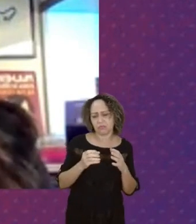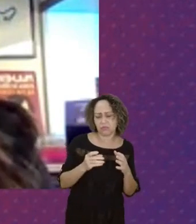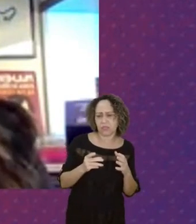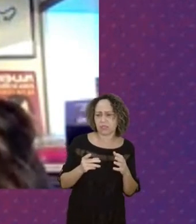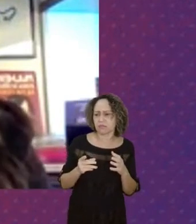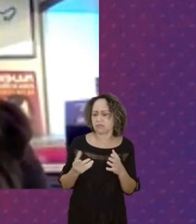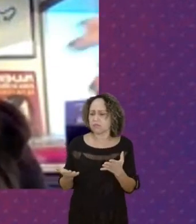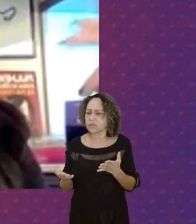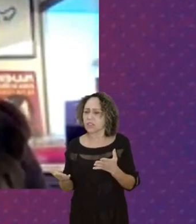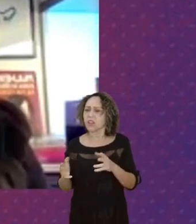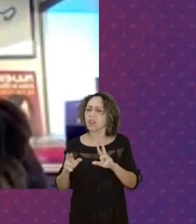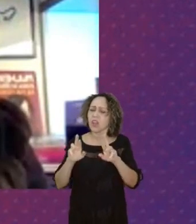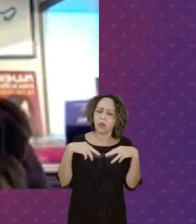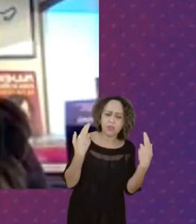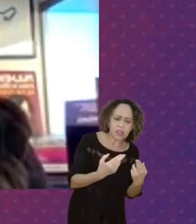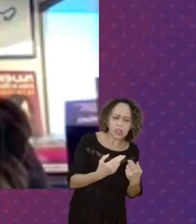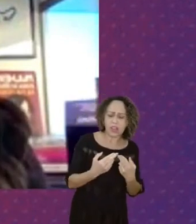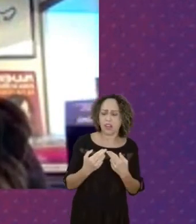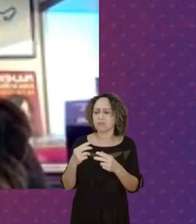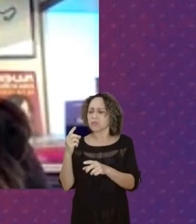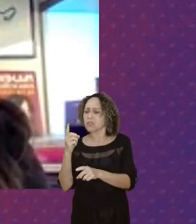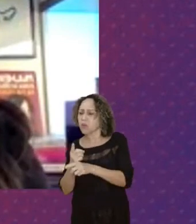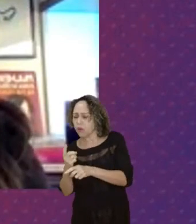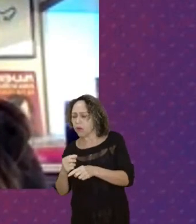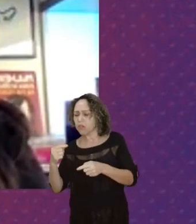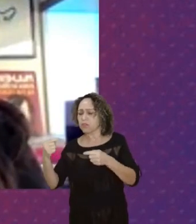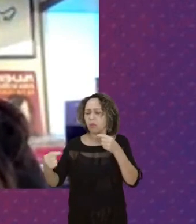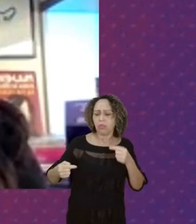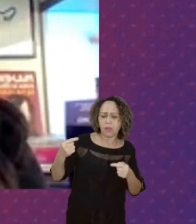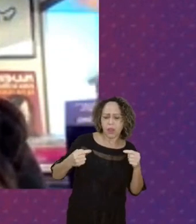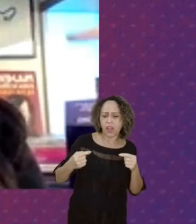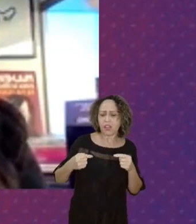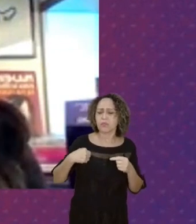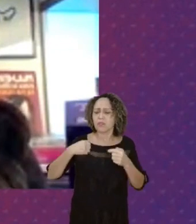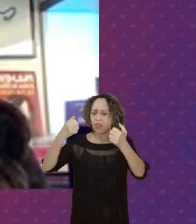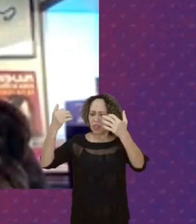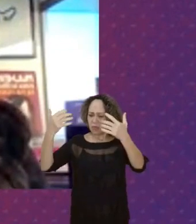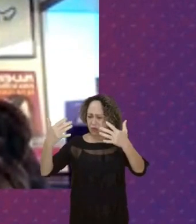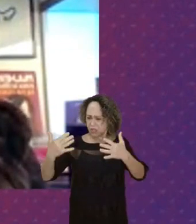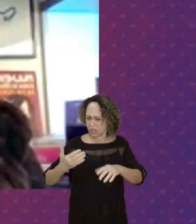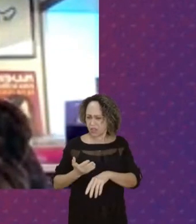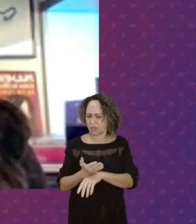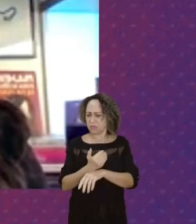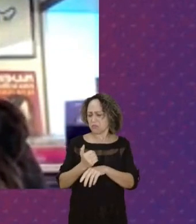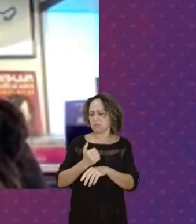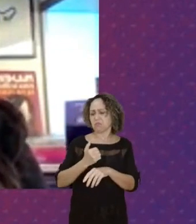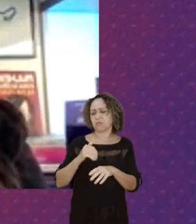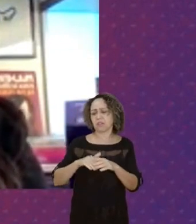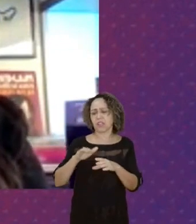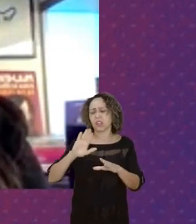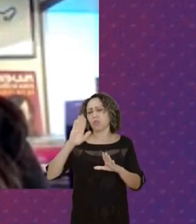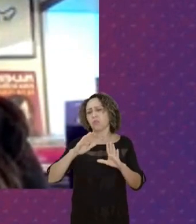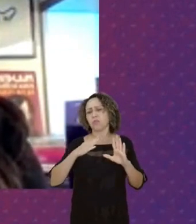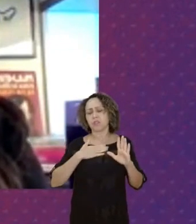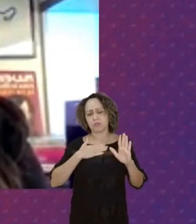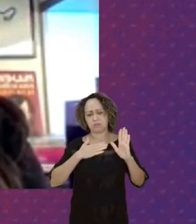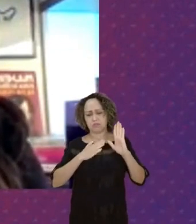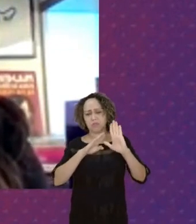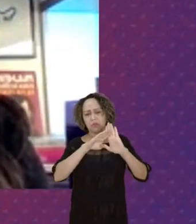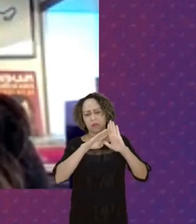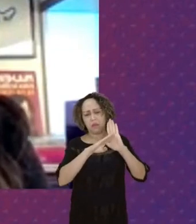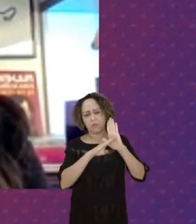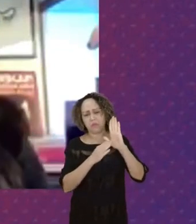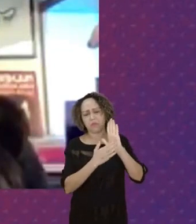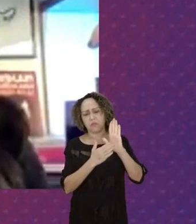reuniões, encontros, debates, para falar sobre a sua pré-candidatura, sobre as suas plataformas políticas,